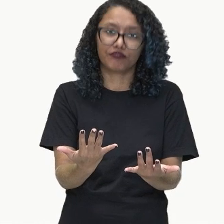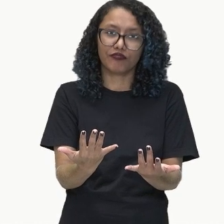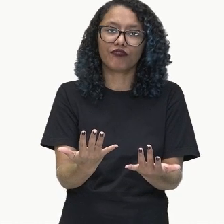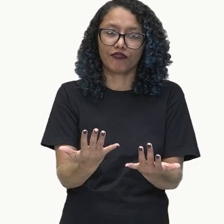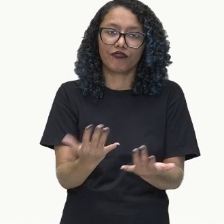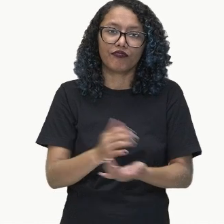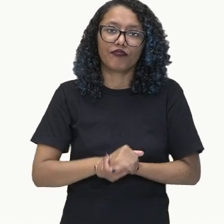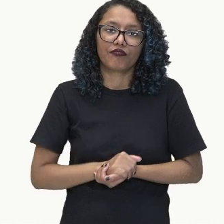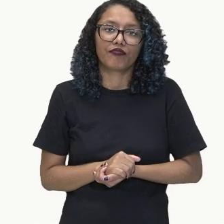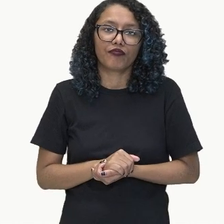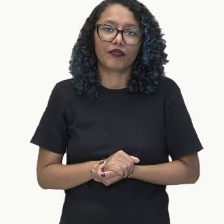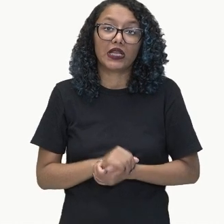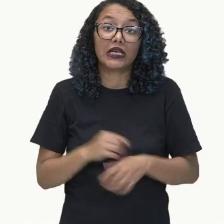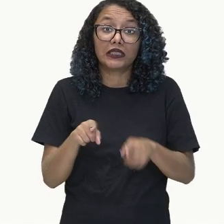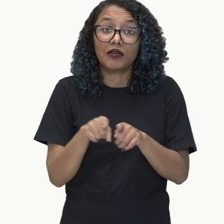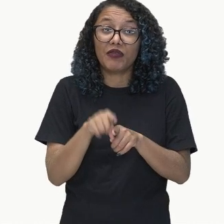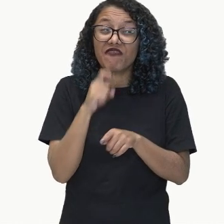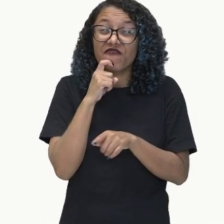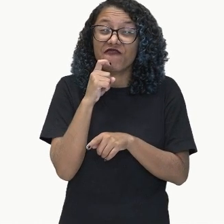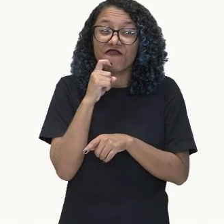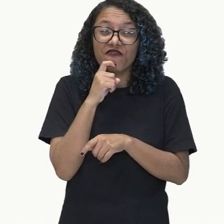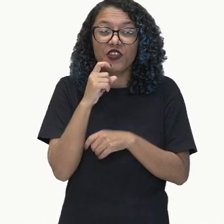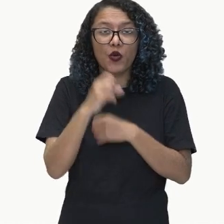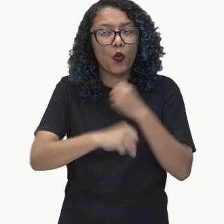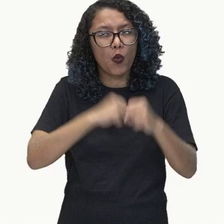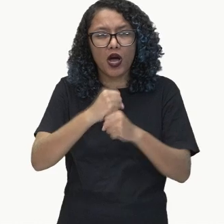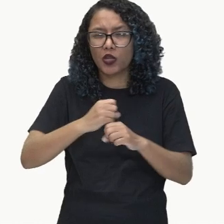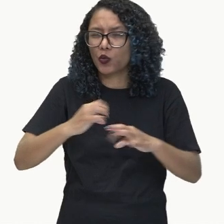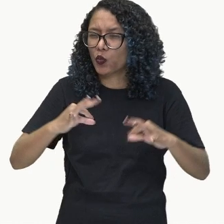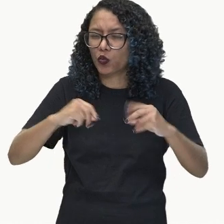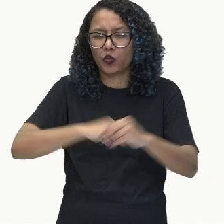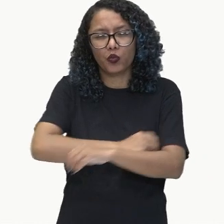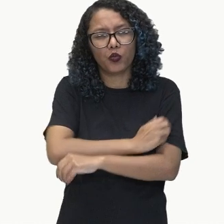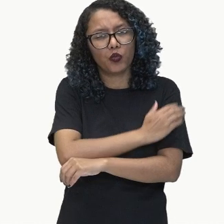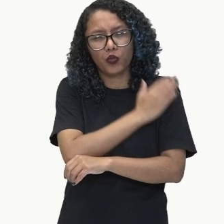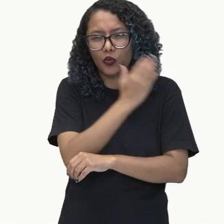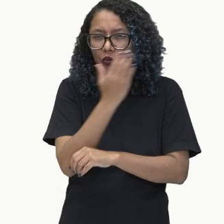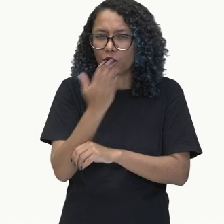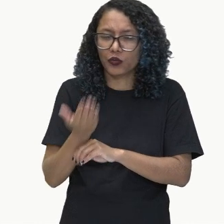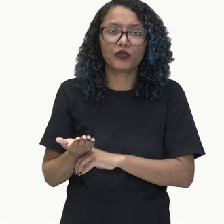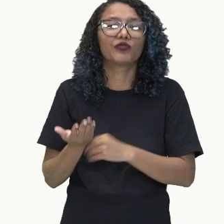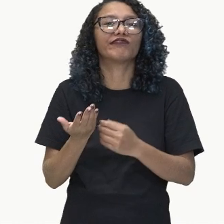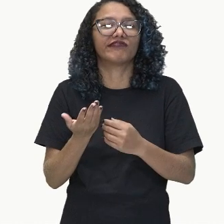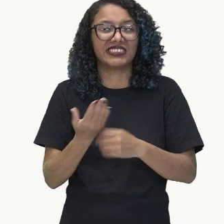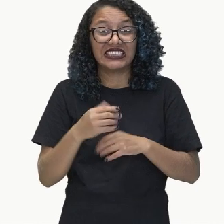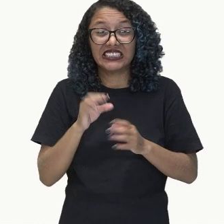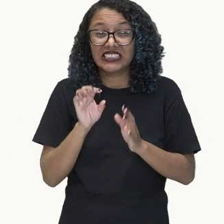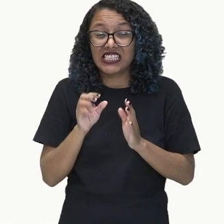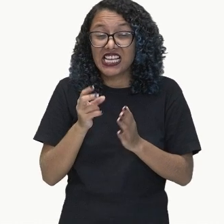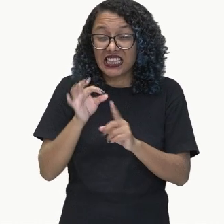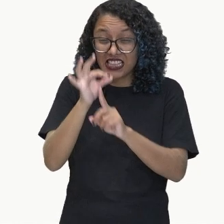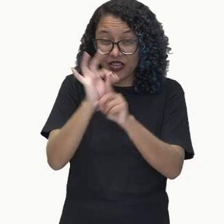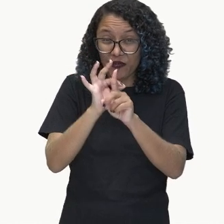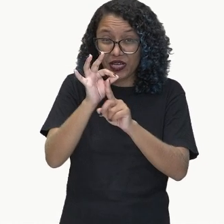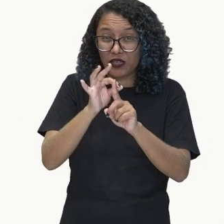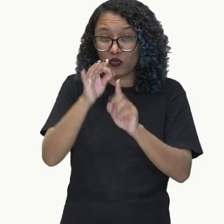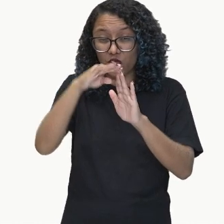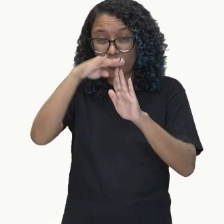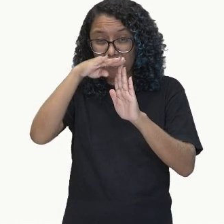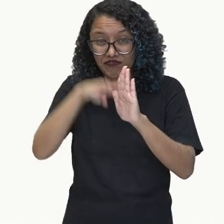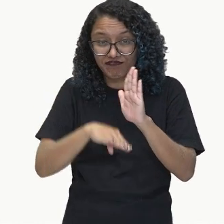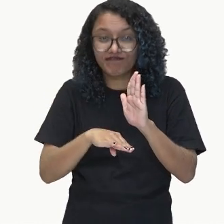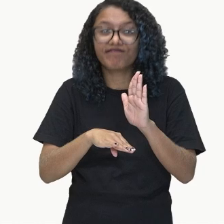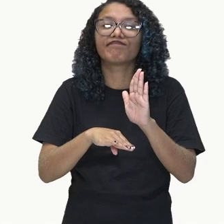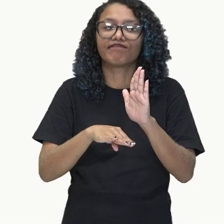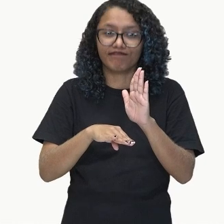arbustos. Vai ser frio o ano inteiro, com temperaturas negativas e nessa região pode